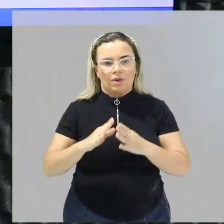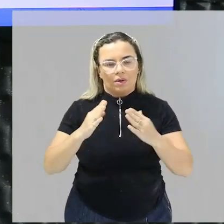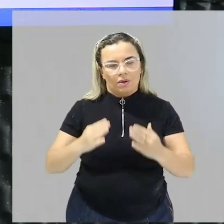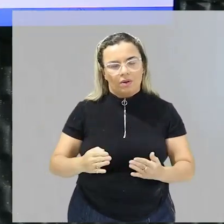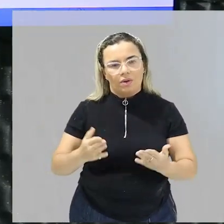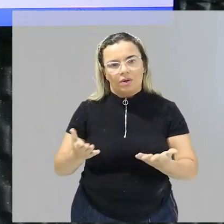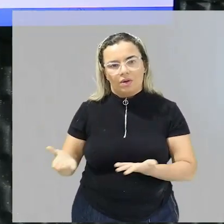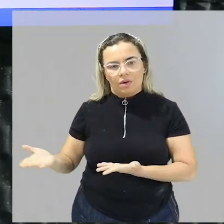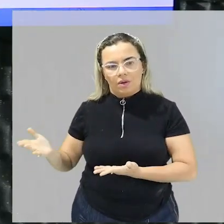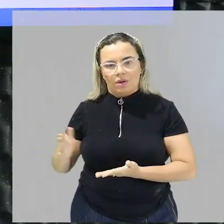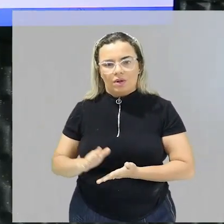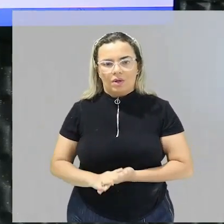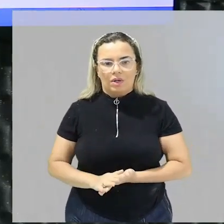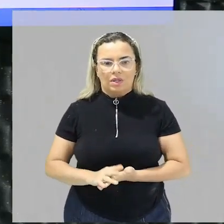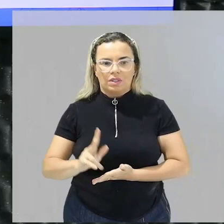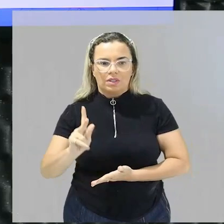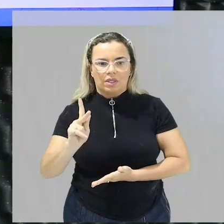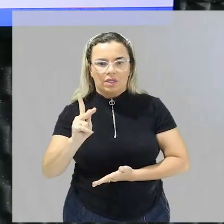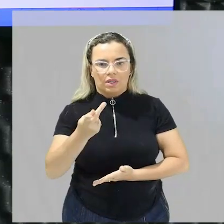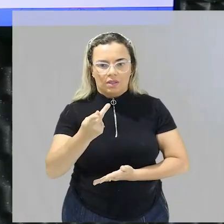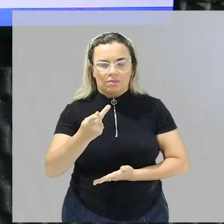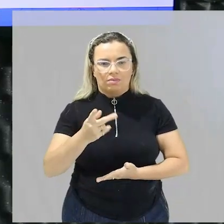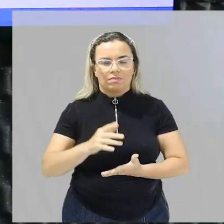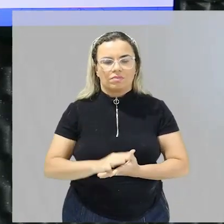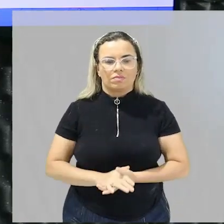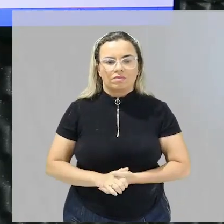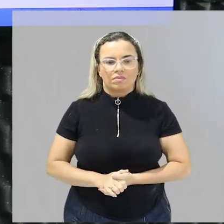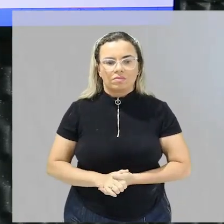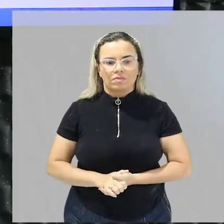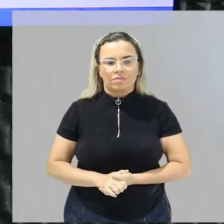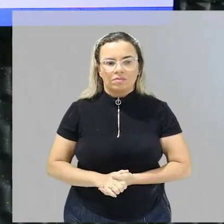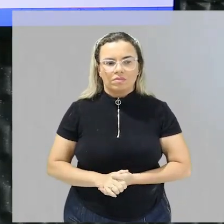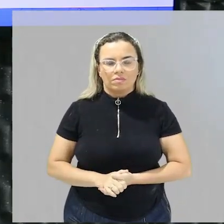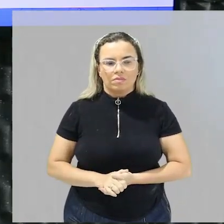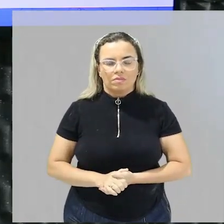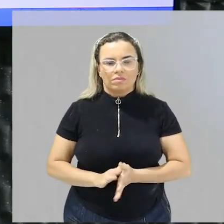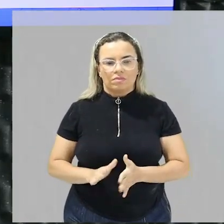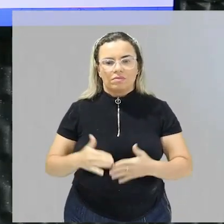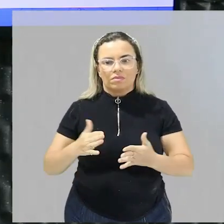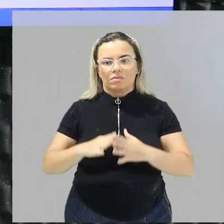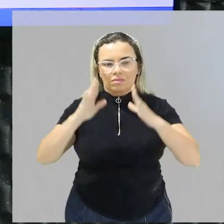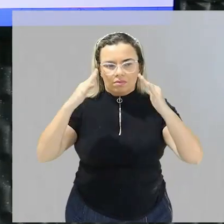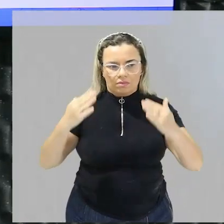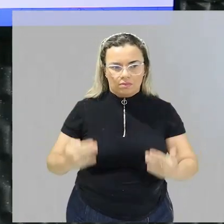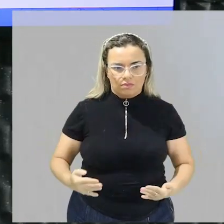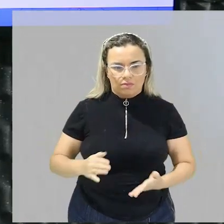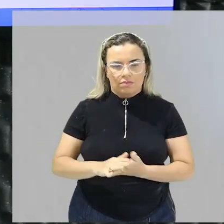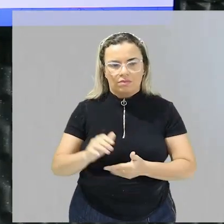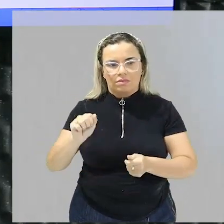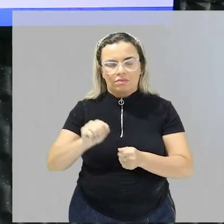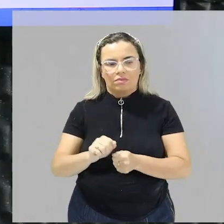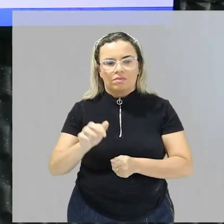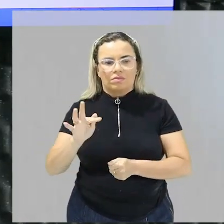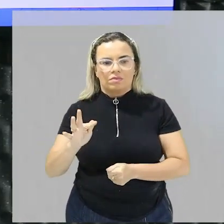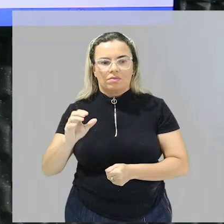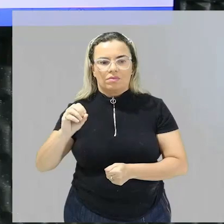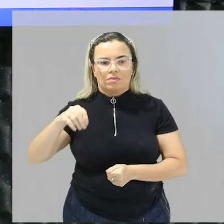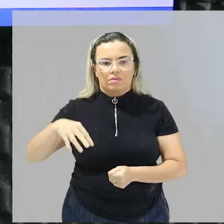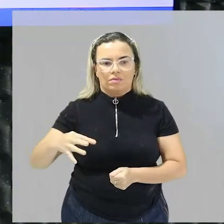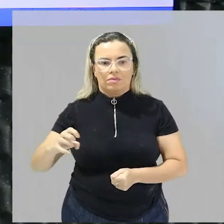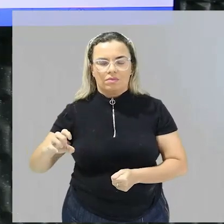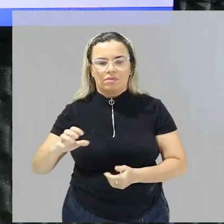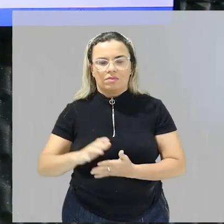justamente esse H, tá bom? Continuando aí. Em análise realizada em uma fonte,